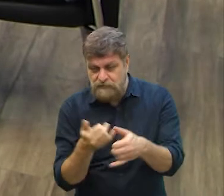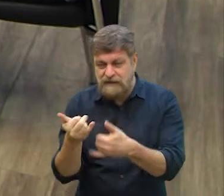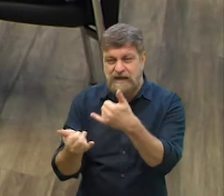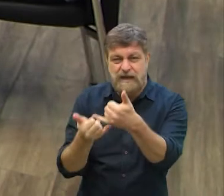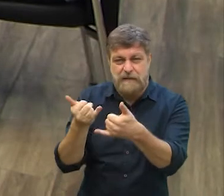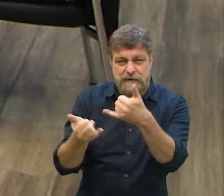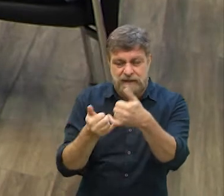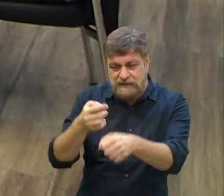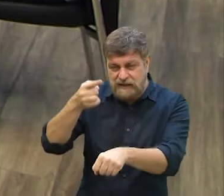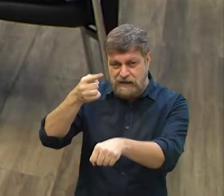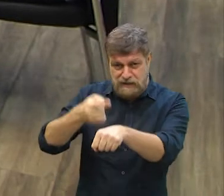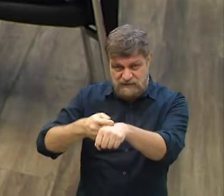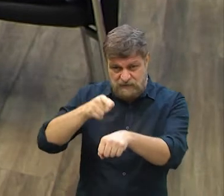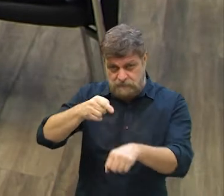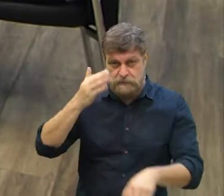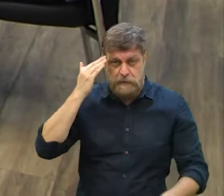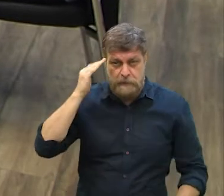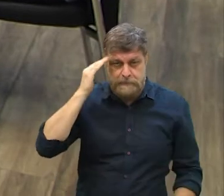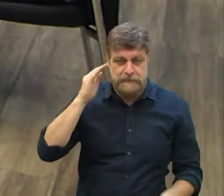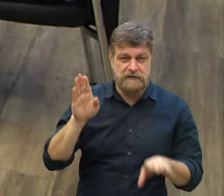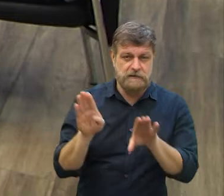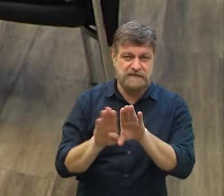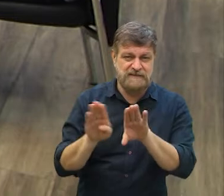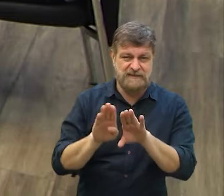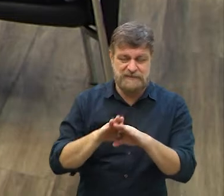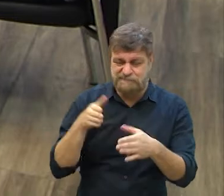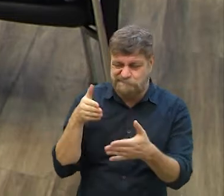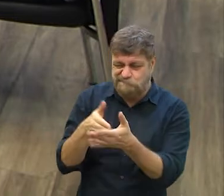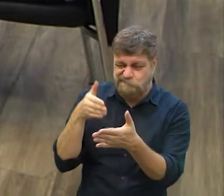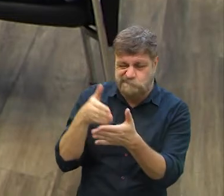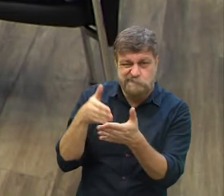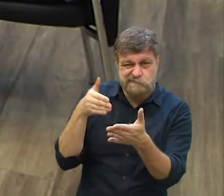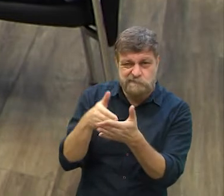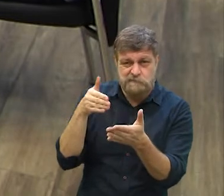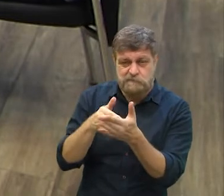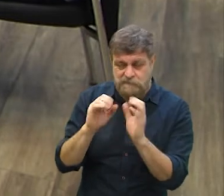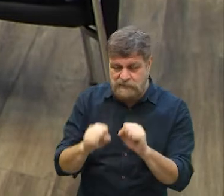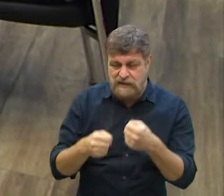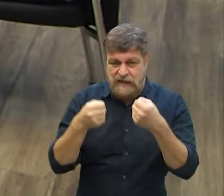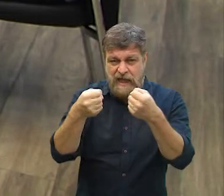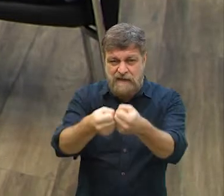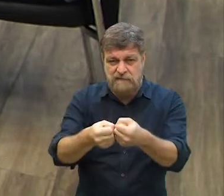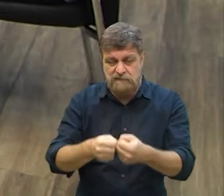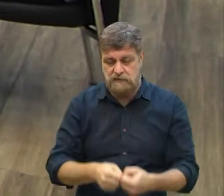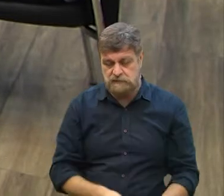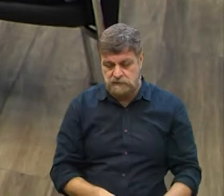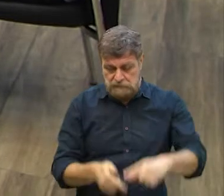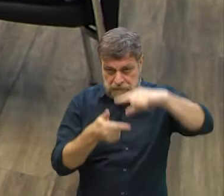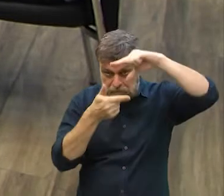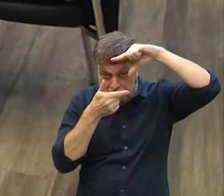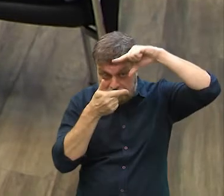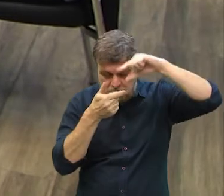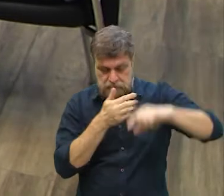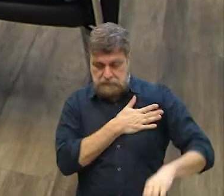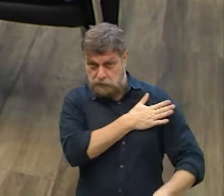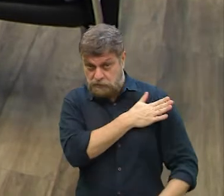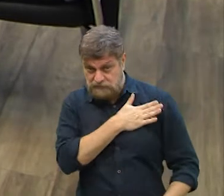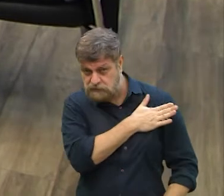as brincadeiras, neste momento, você entende também que é um empecilho, que acaba reforçando algum preconceito?